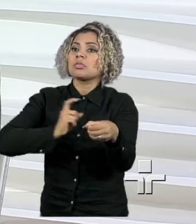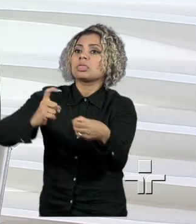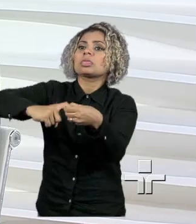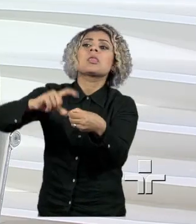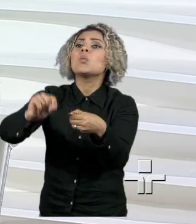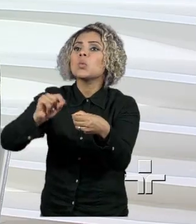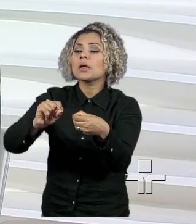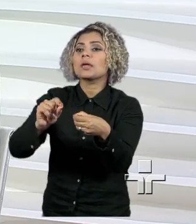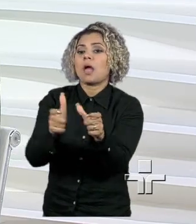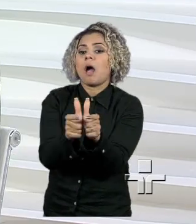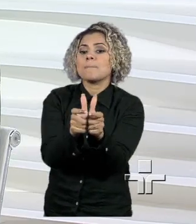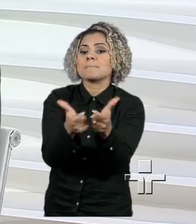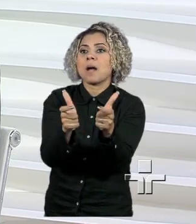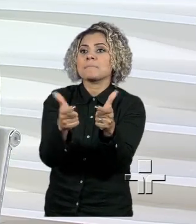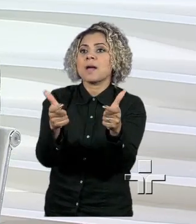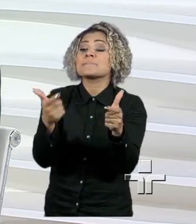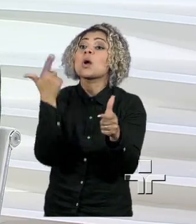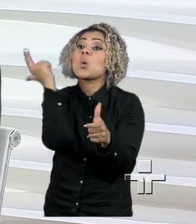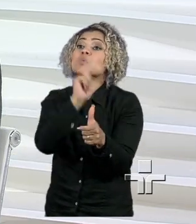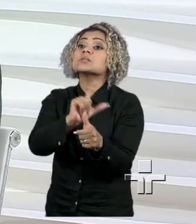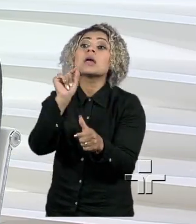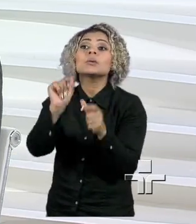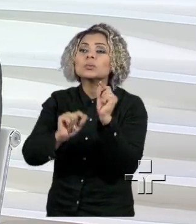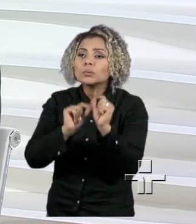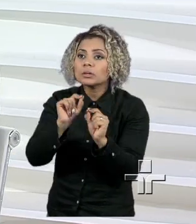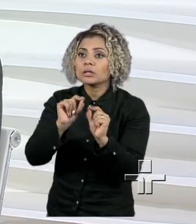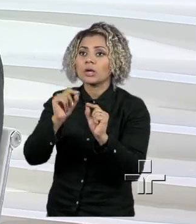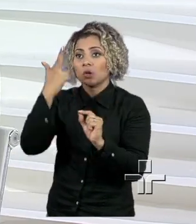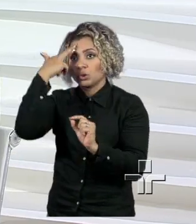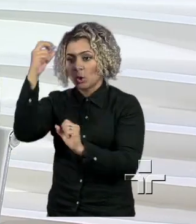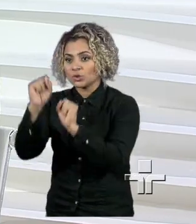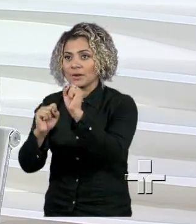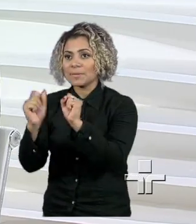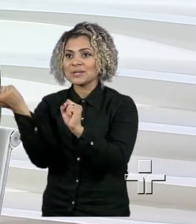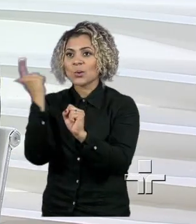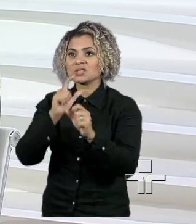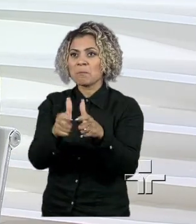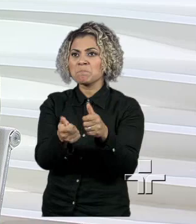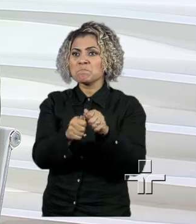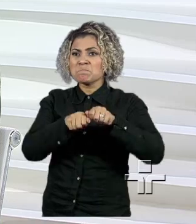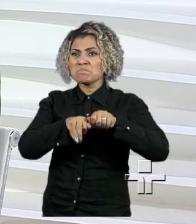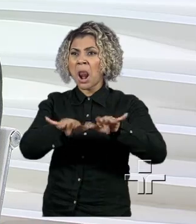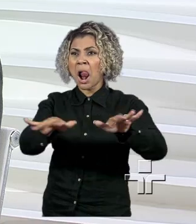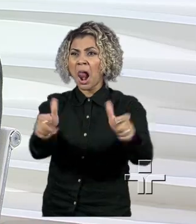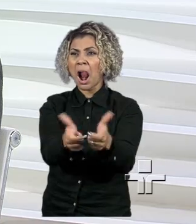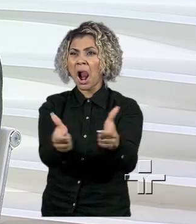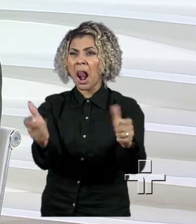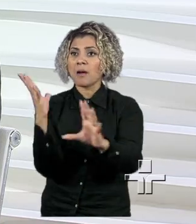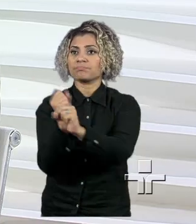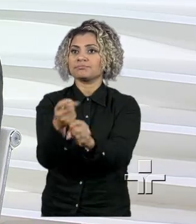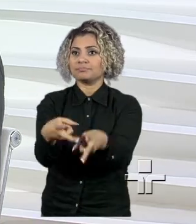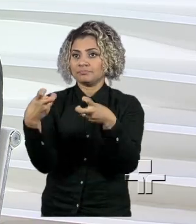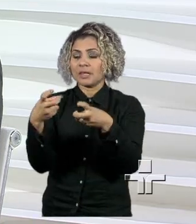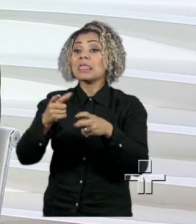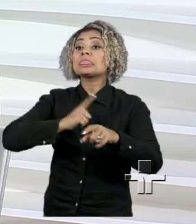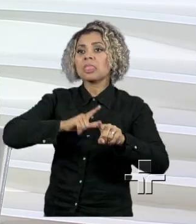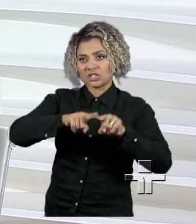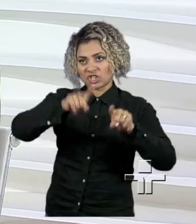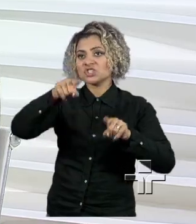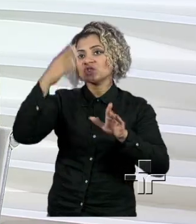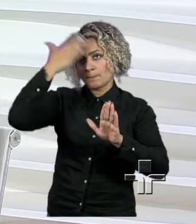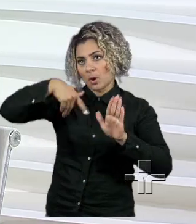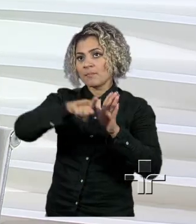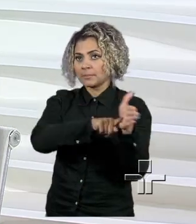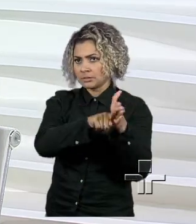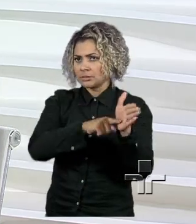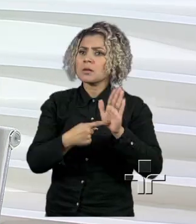forma relevante a chance do empreendedor ser bem-sucedido, né? Tem uma estatística que empresas,